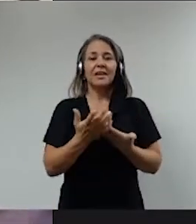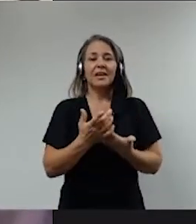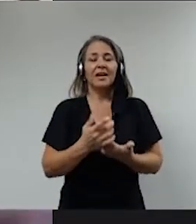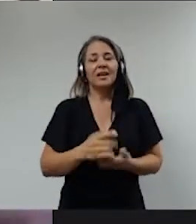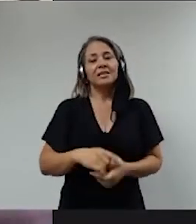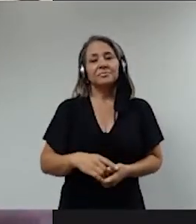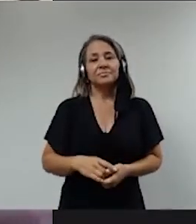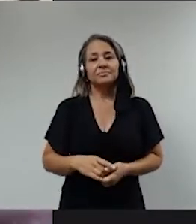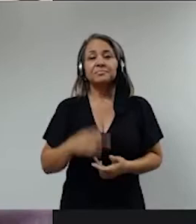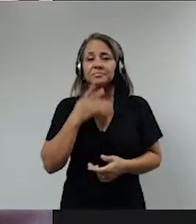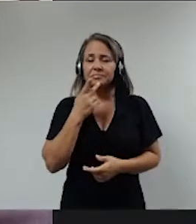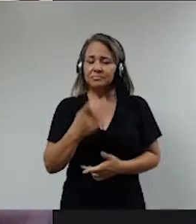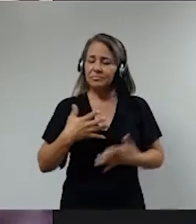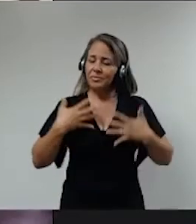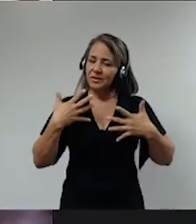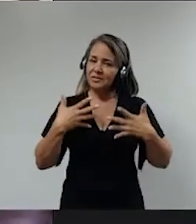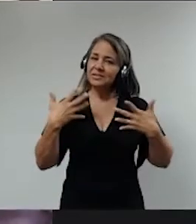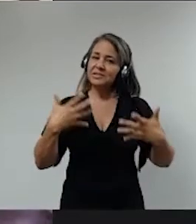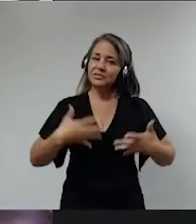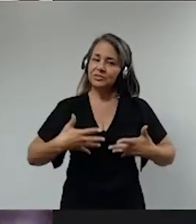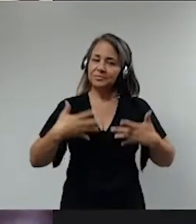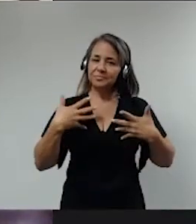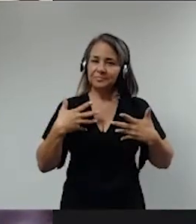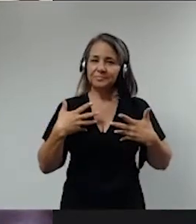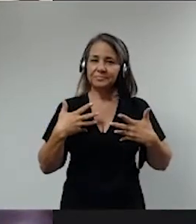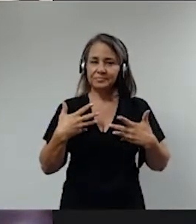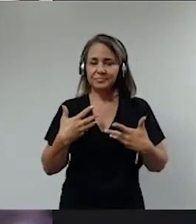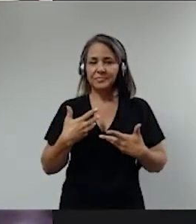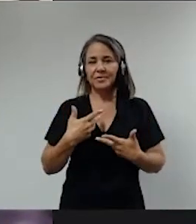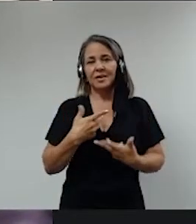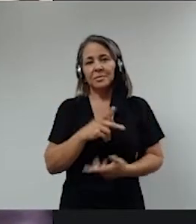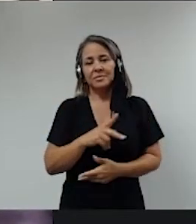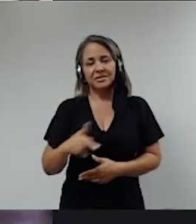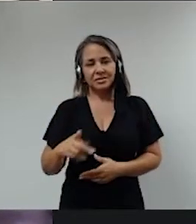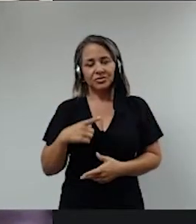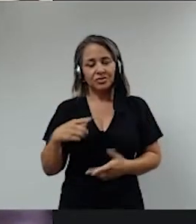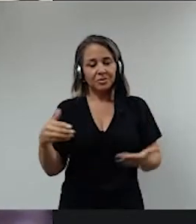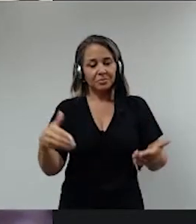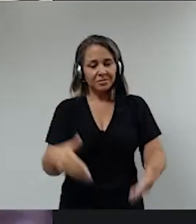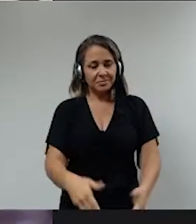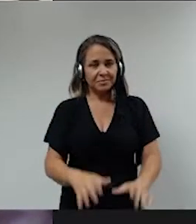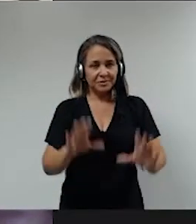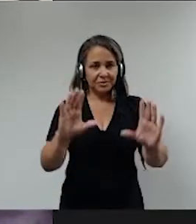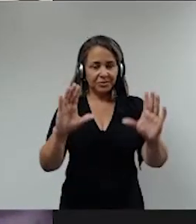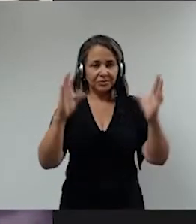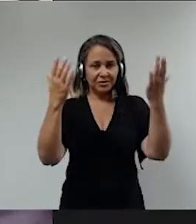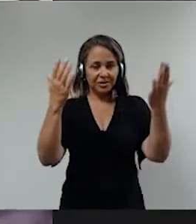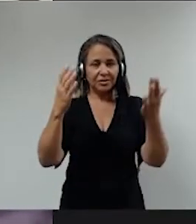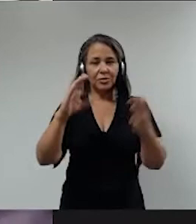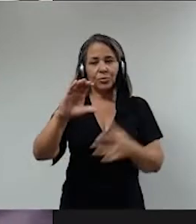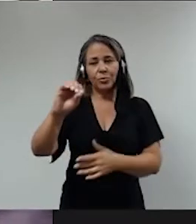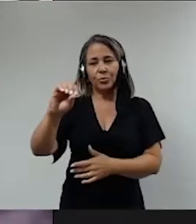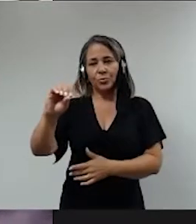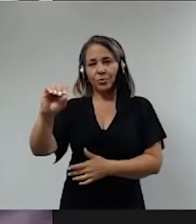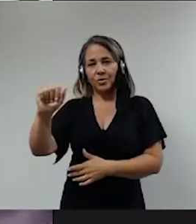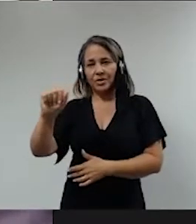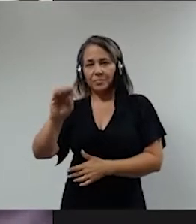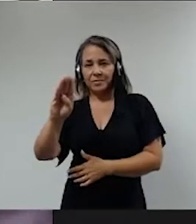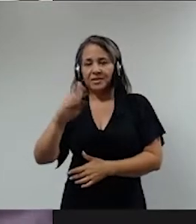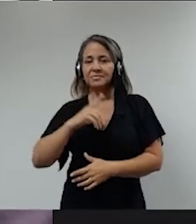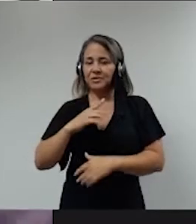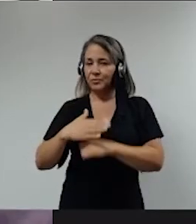Barreto, dizer que eu estou muito satisfeito, o presidente Leonardo, de estar participando desse evento, instituição na OAB que eu tenho um carinho muito